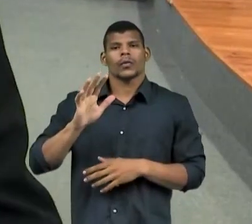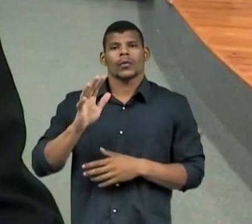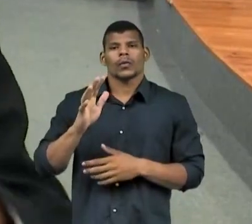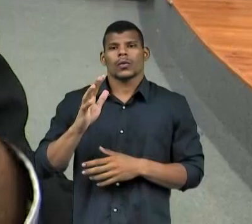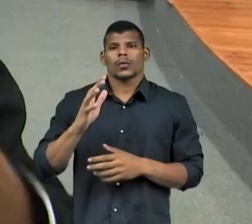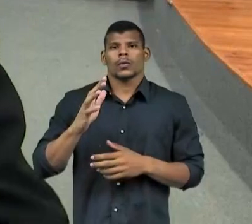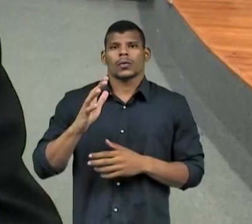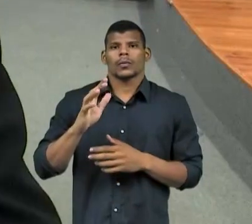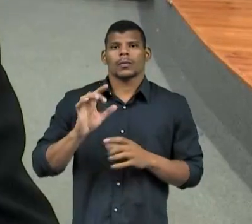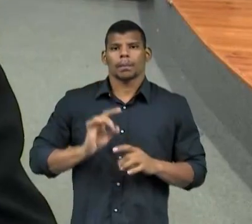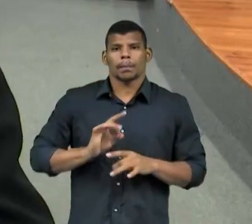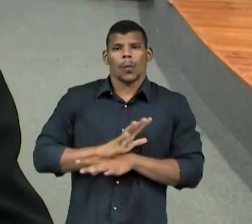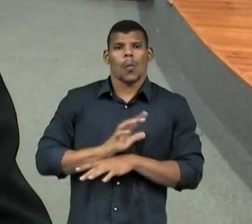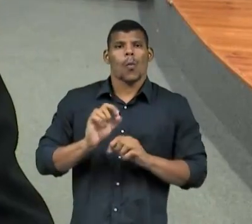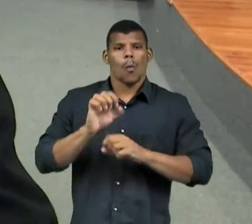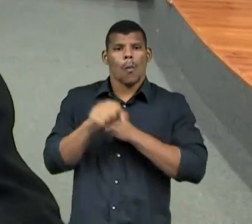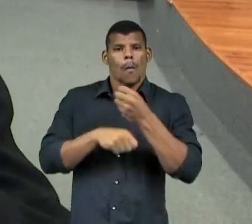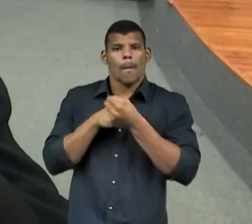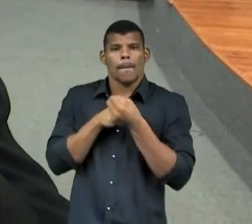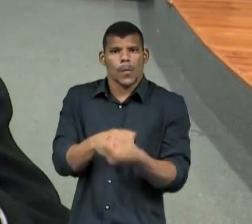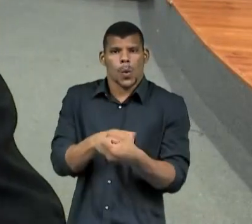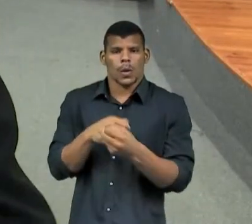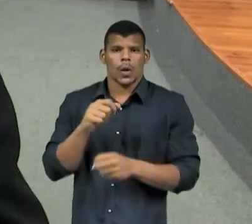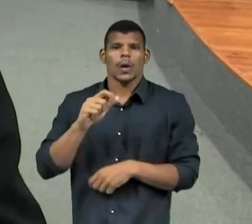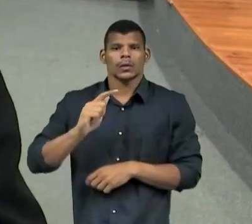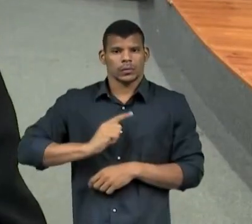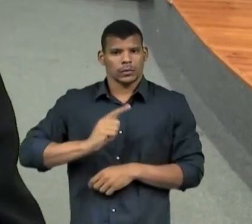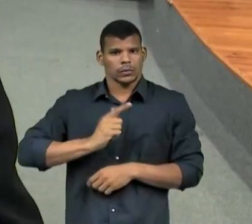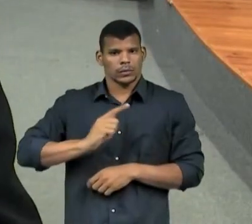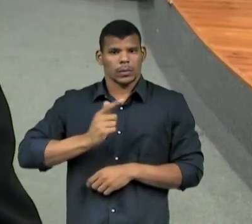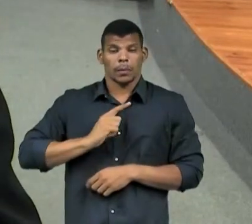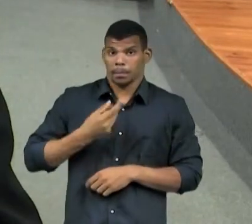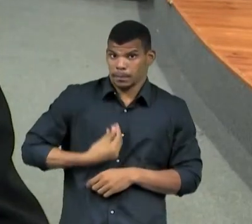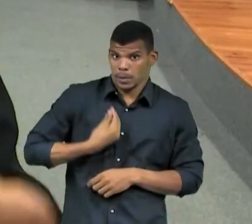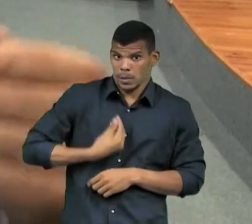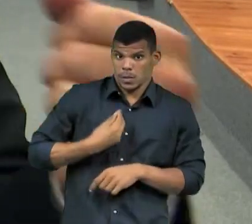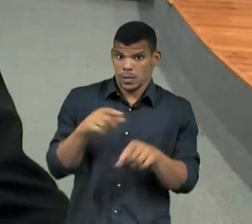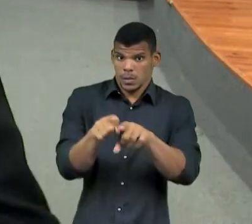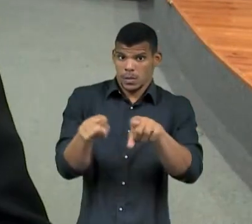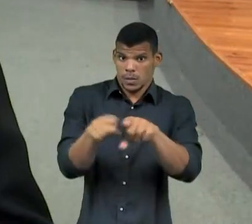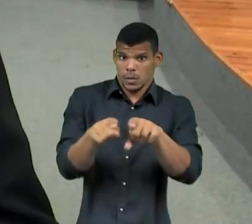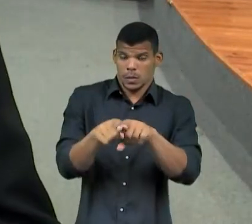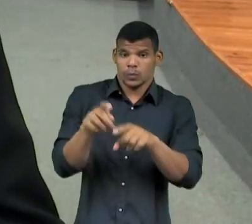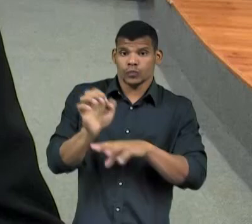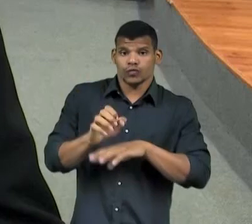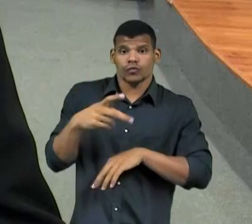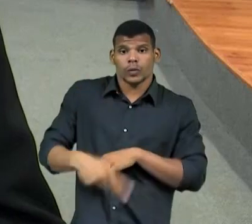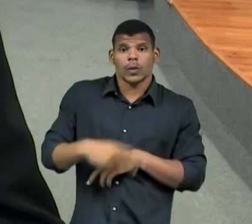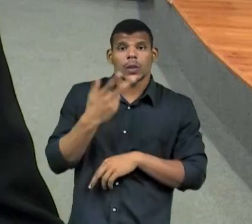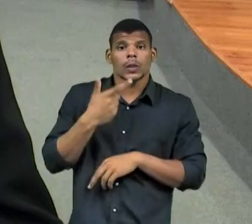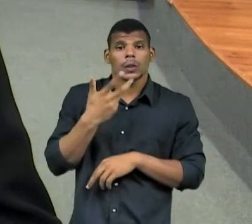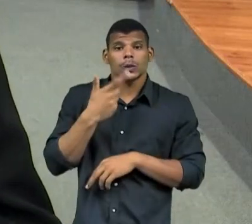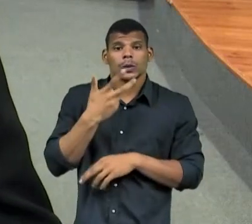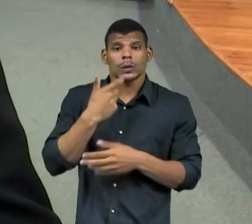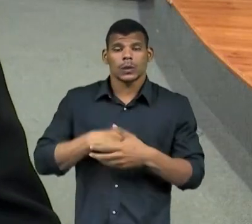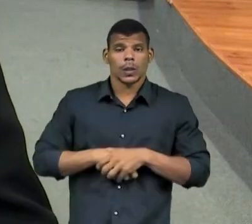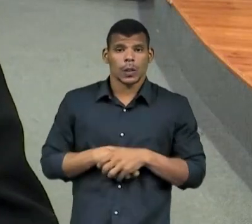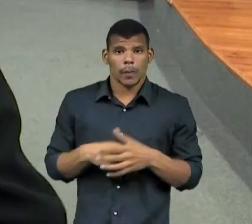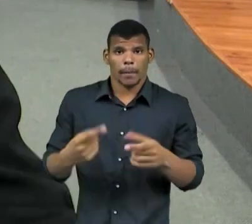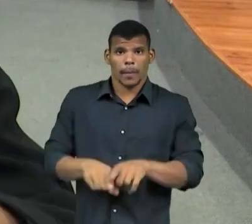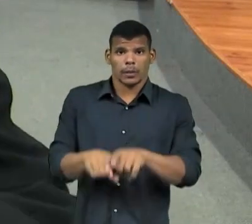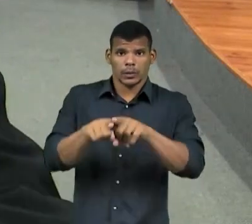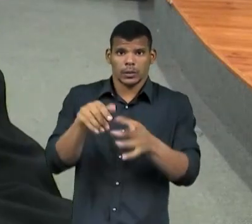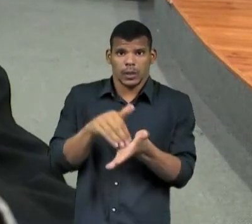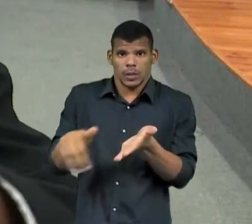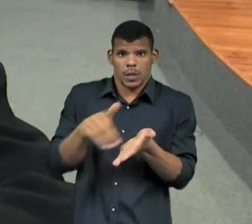para poder apoiar essa questão, para poder estar presente dentro do estado do Ceará, parceiro da Secretaria Municipal do Meio